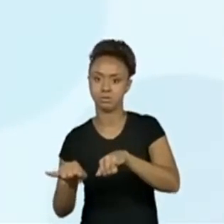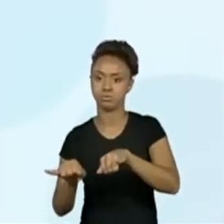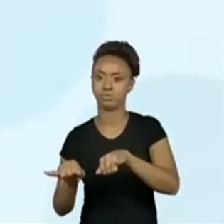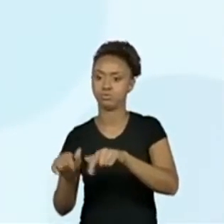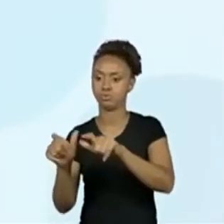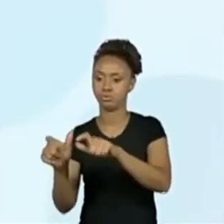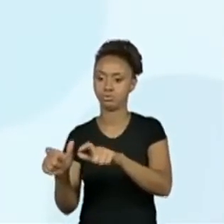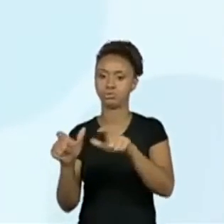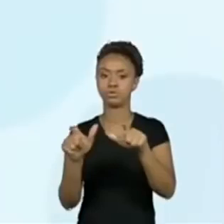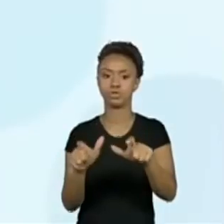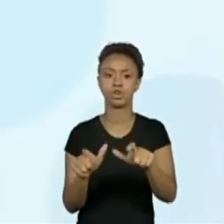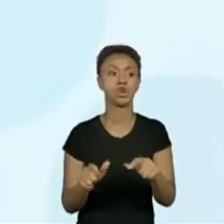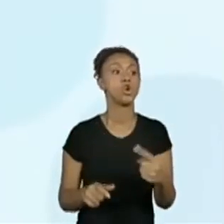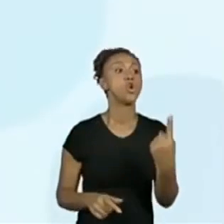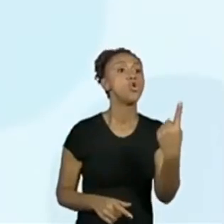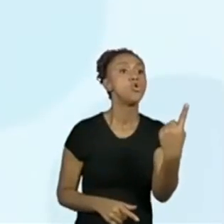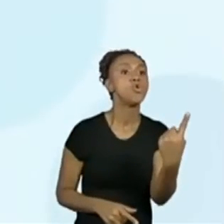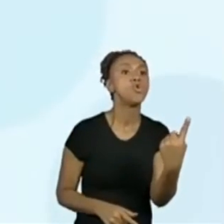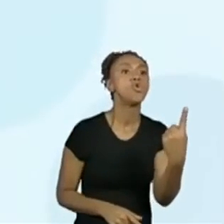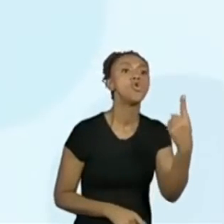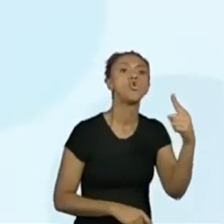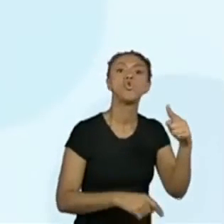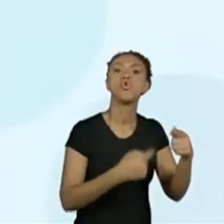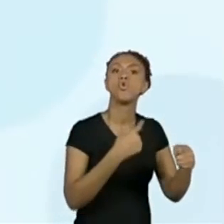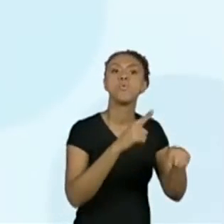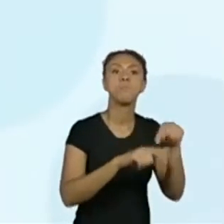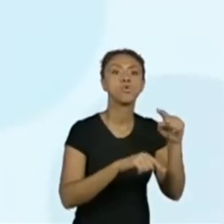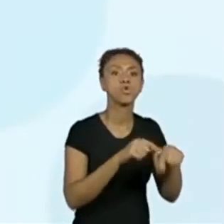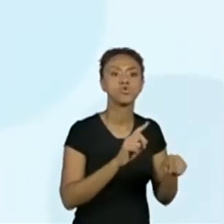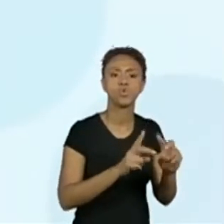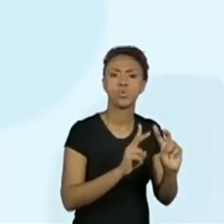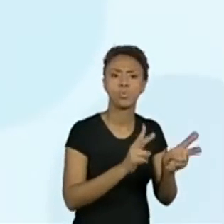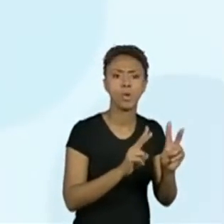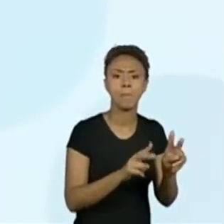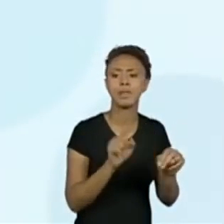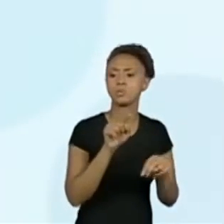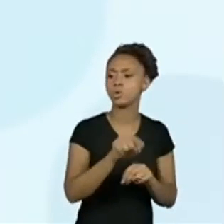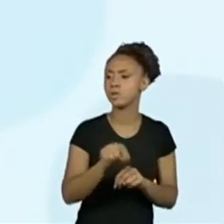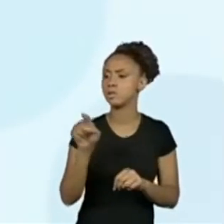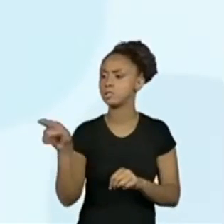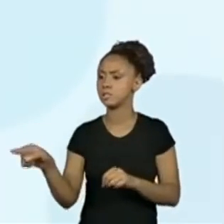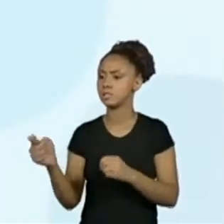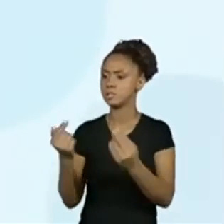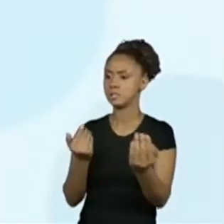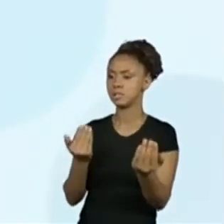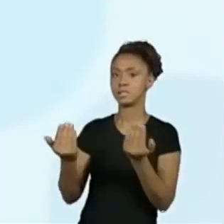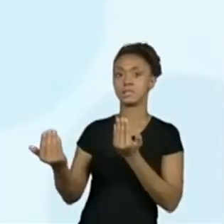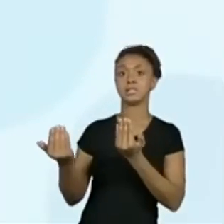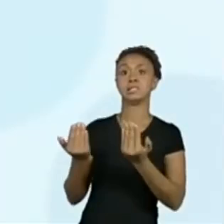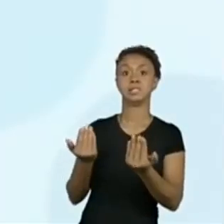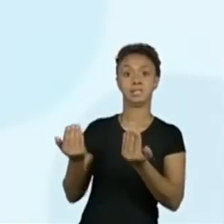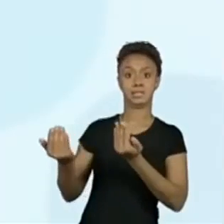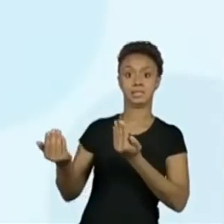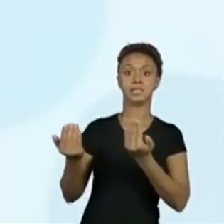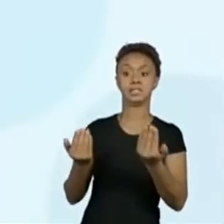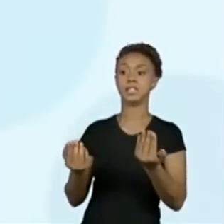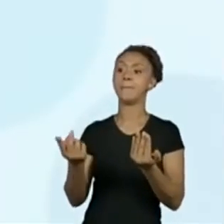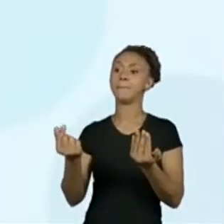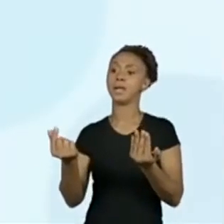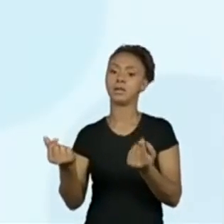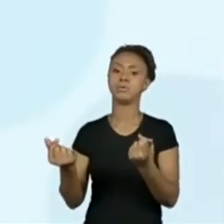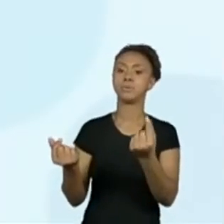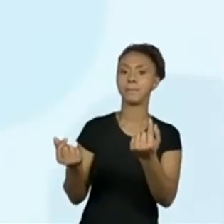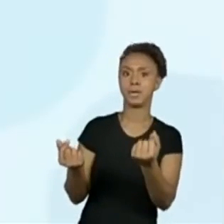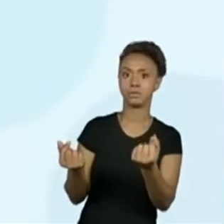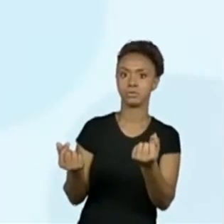em dois mercadinhos. Então, é o mesmo produto que nós vamos verificar o preço em dois